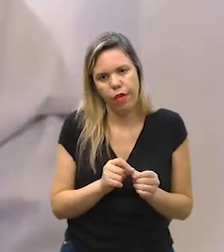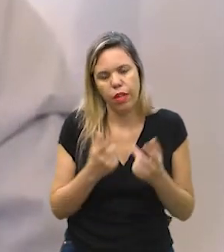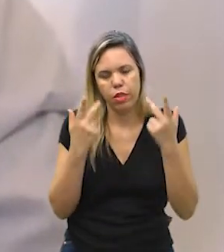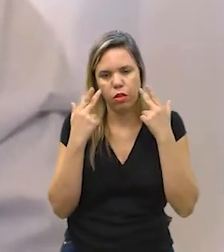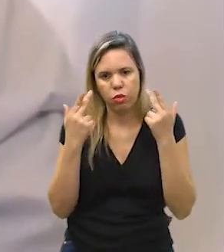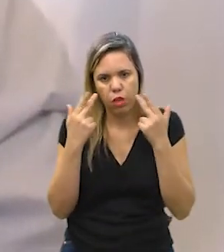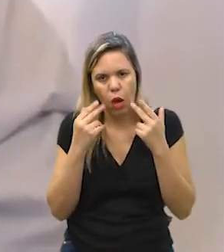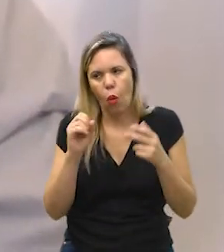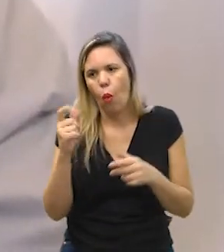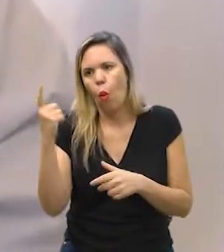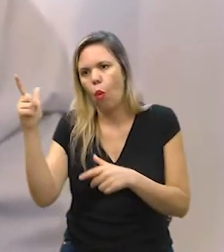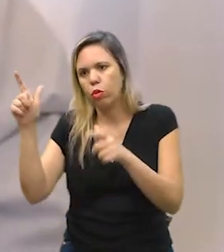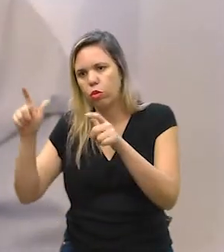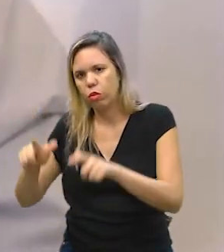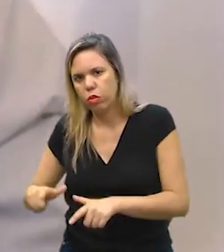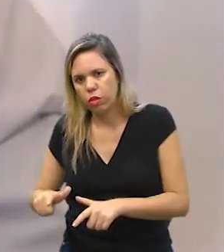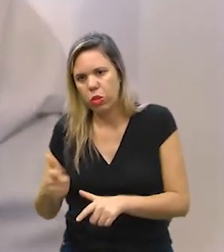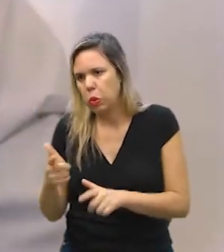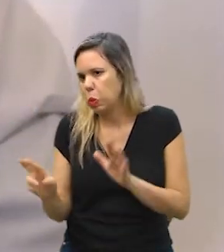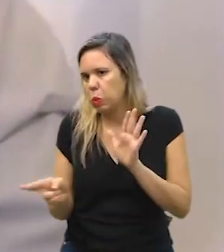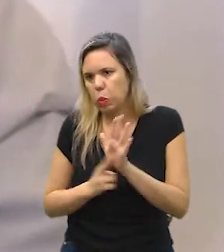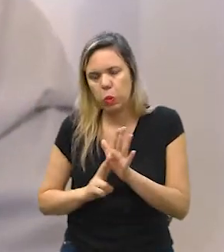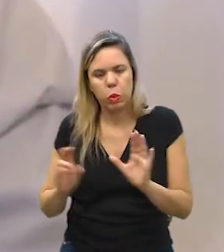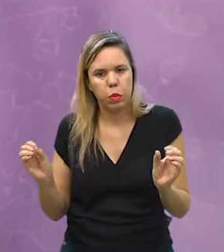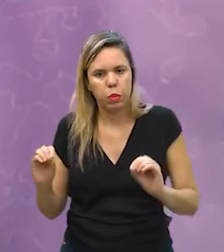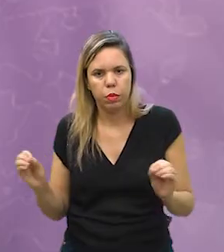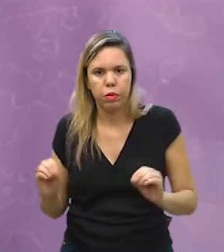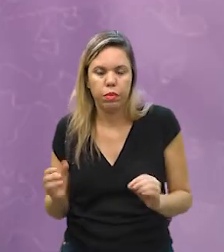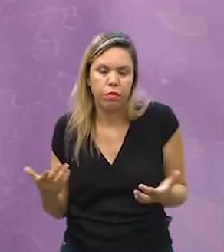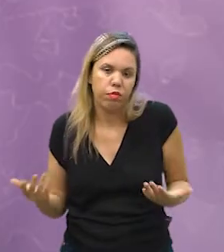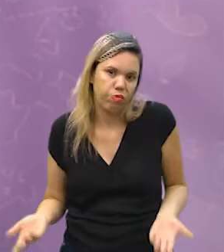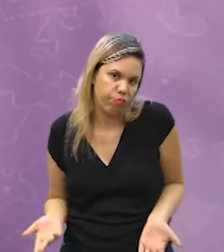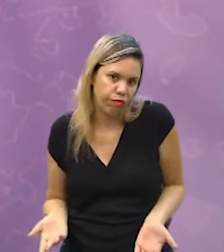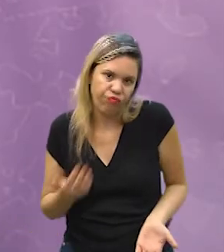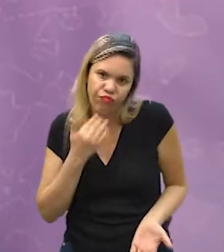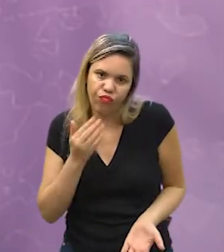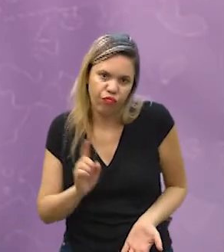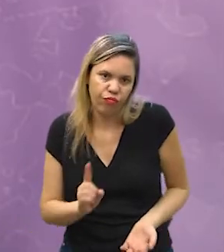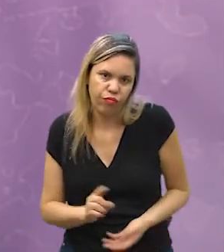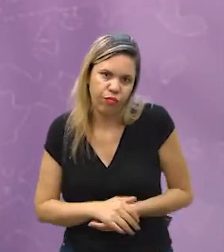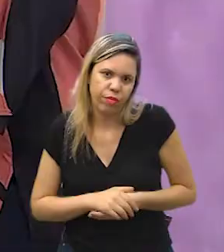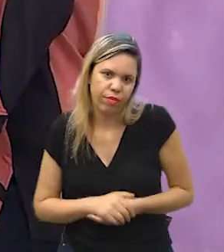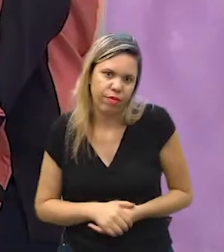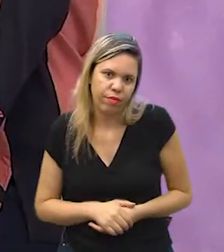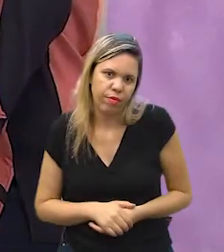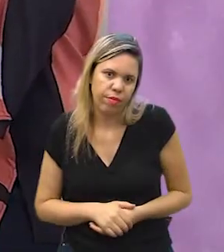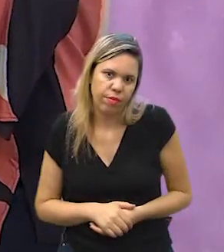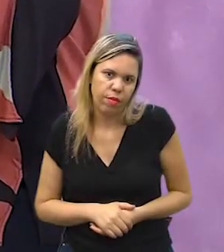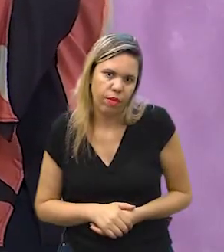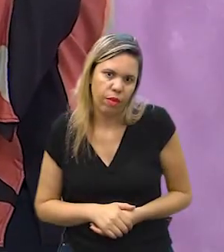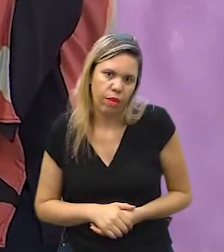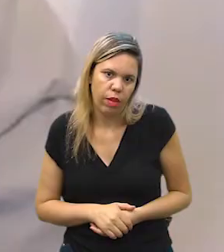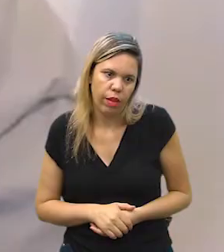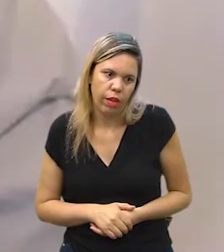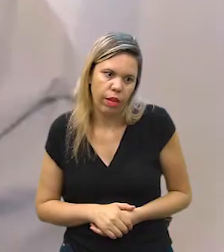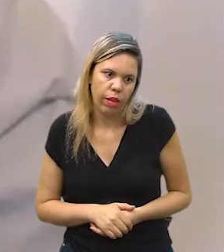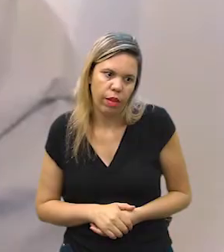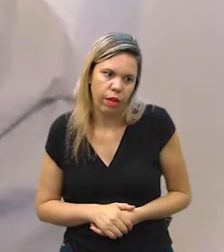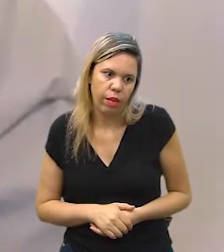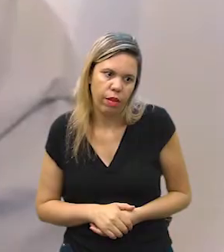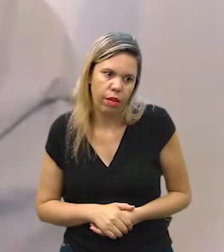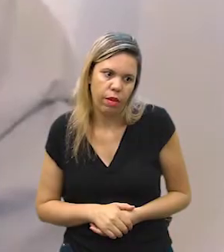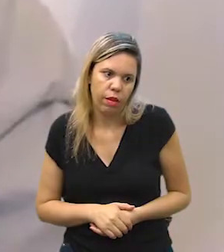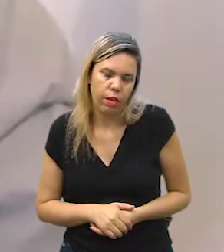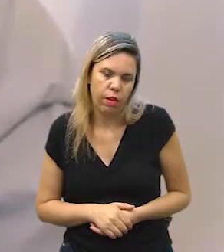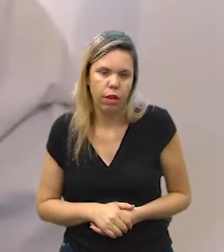vem de algum lugar que não tem uma referência e... Aí não vai adiantar, né? Pode ser uma cepa